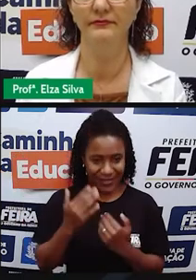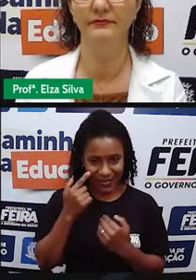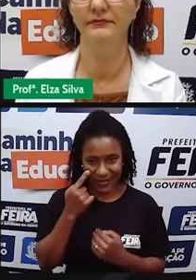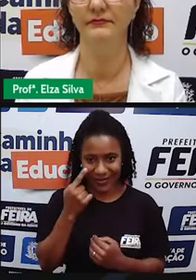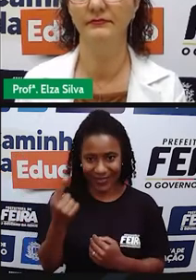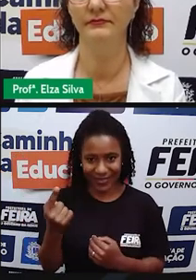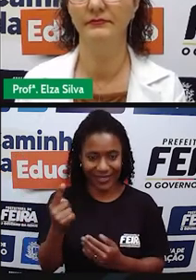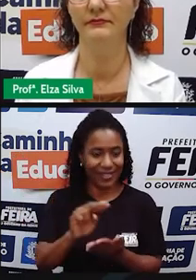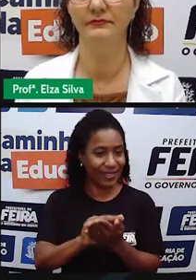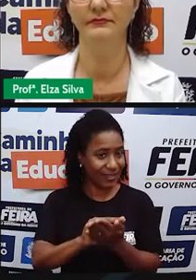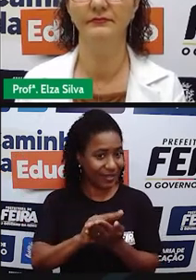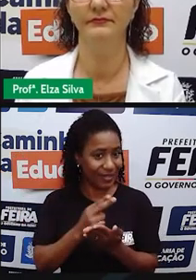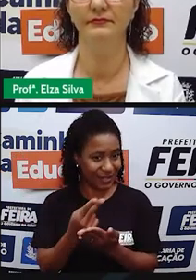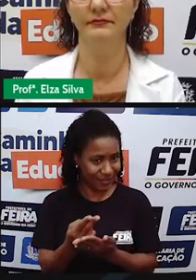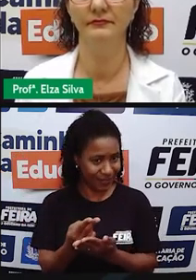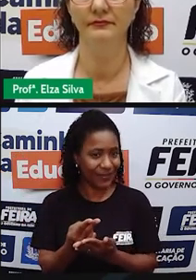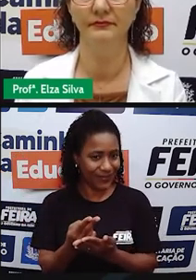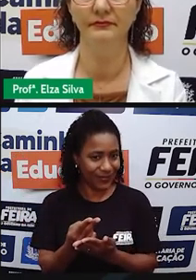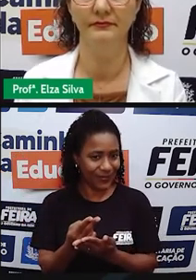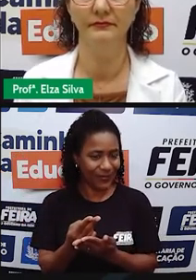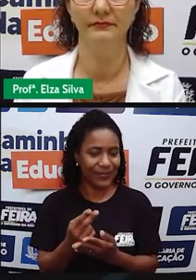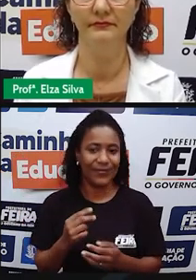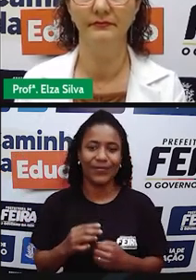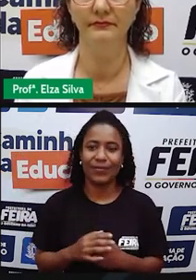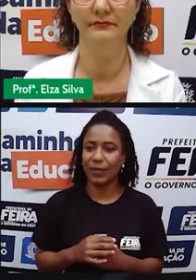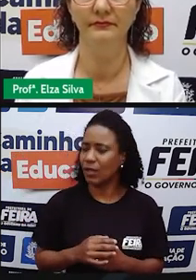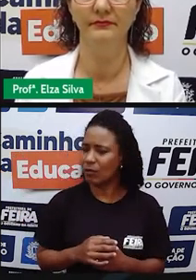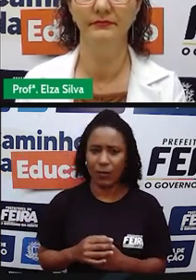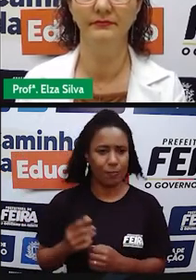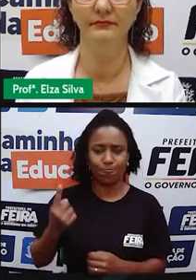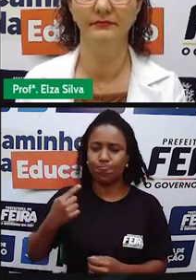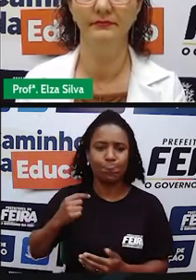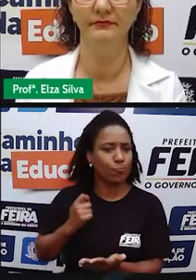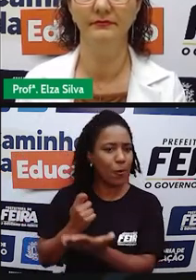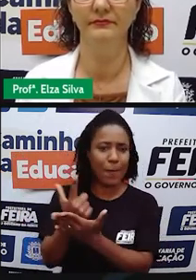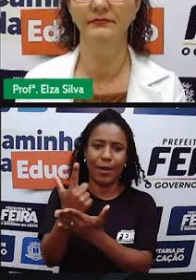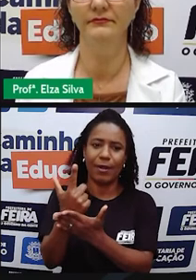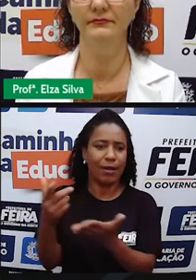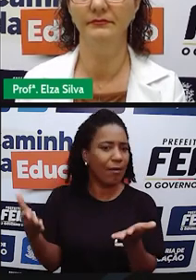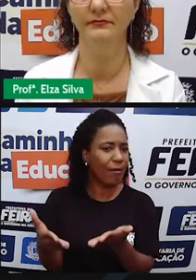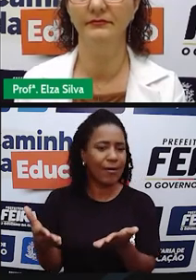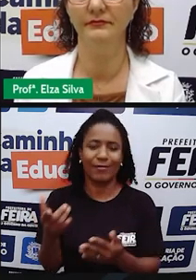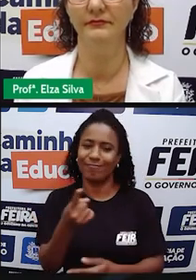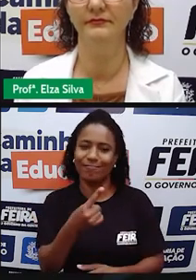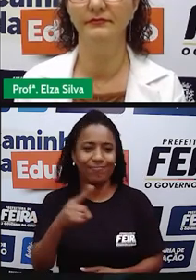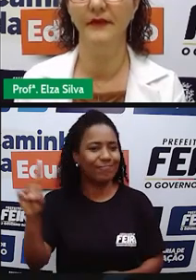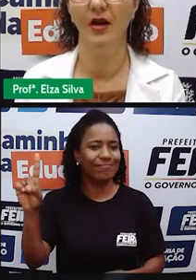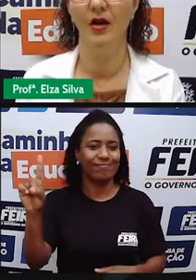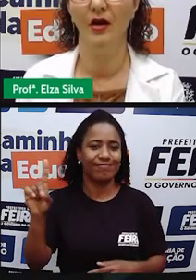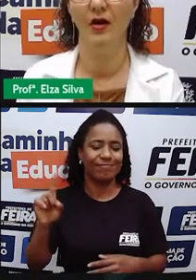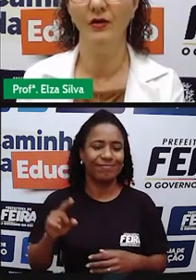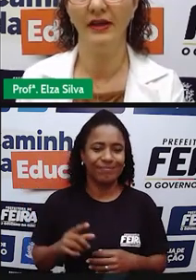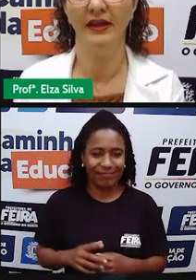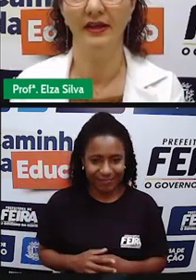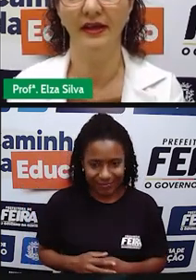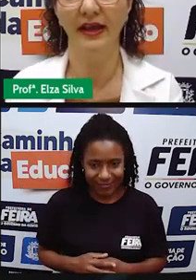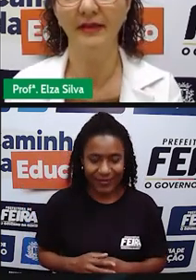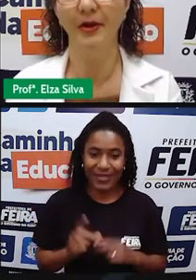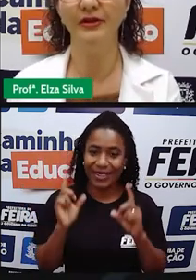shop now. Let's not shop now. Não vamos comprar agora. Ok, teacher Elsa?